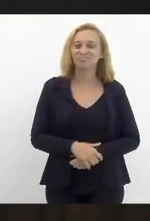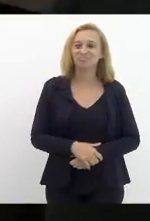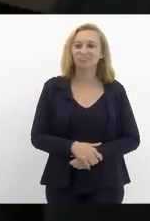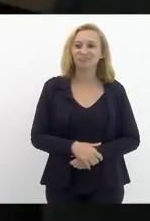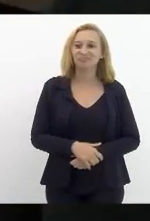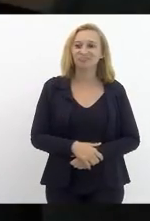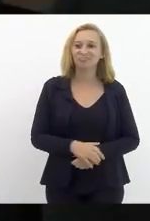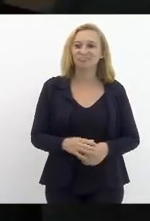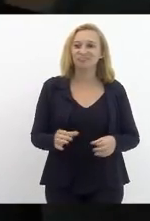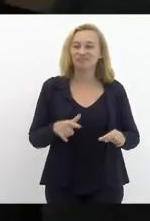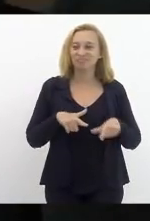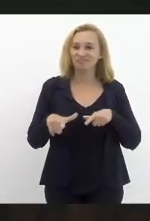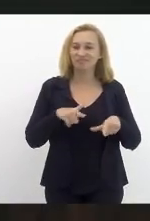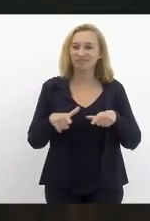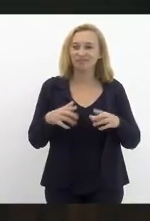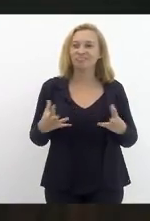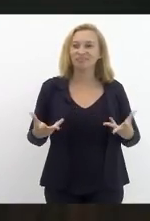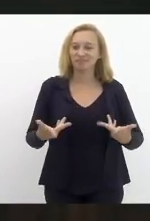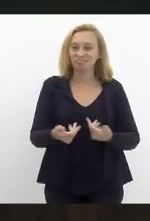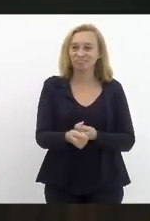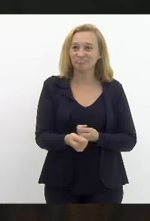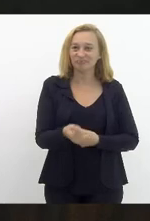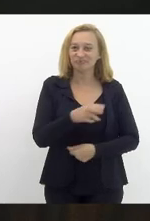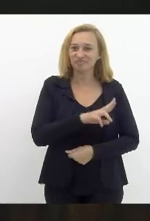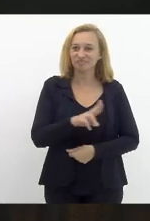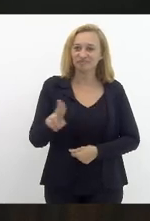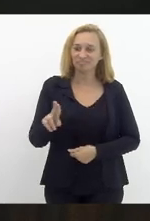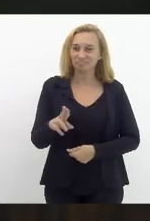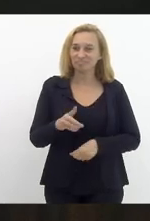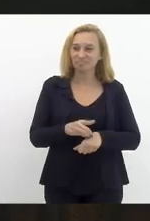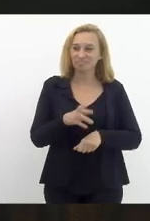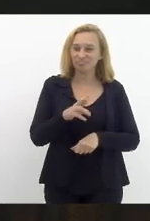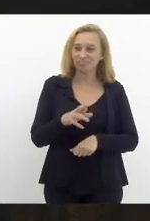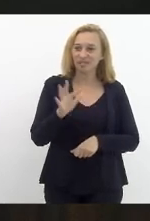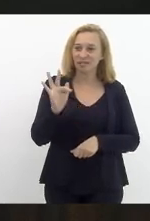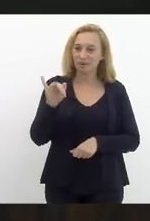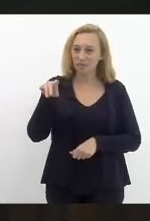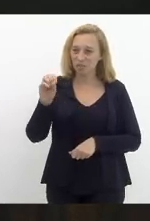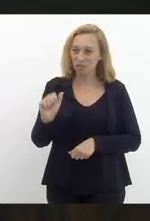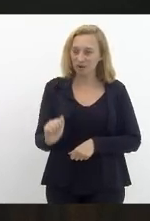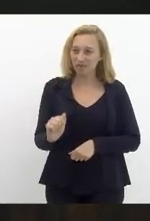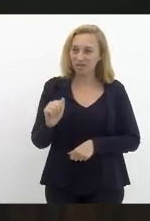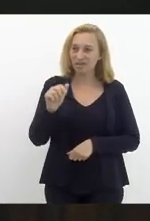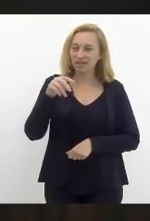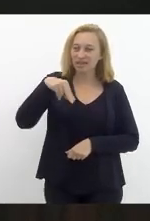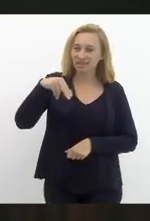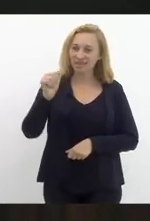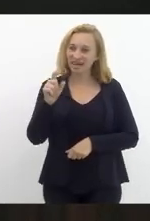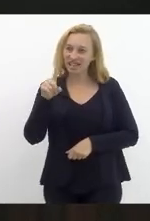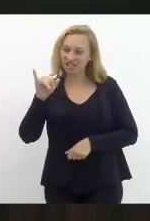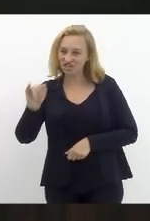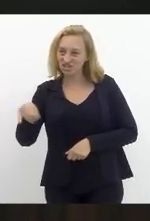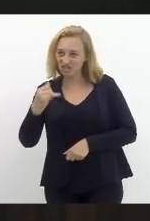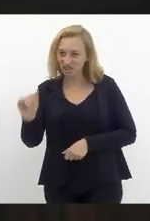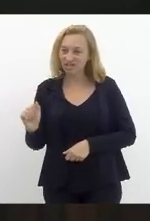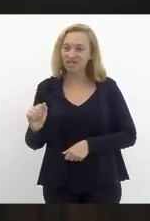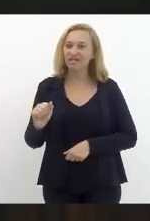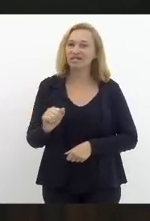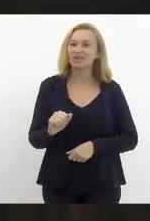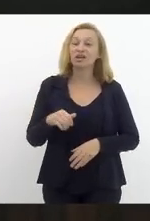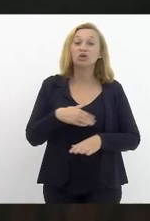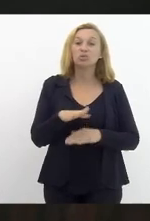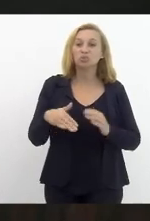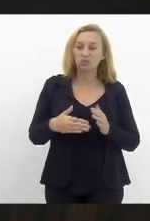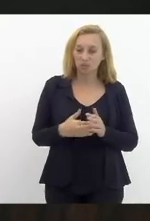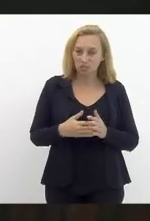que fez um trabalho maravilhoso em nome da doutora Fabiola Willis, Nádia, pessoal Gisele de Lima, todo